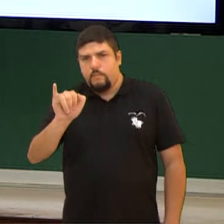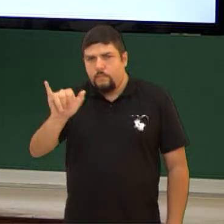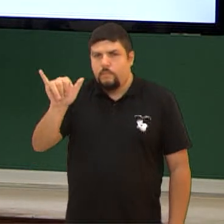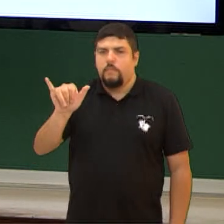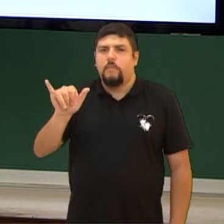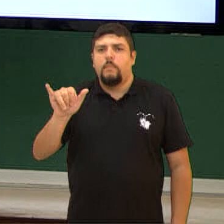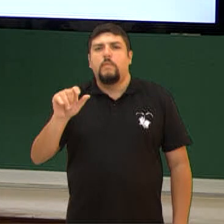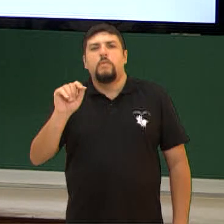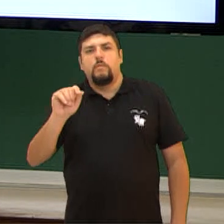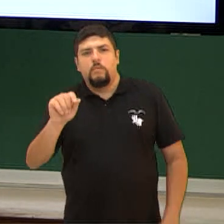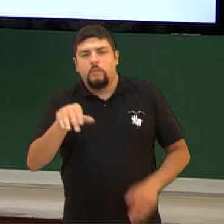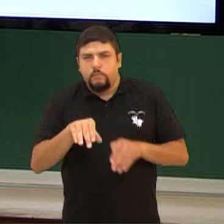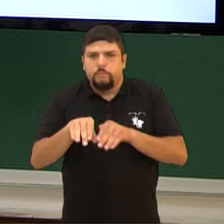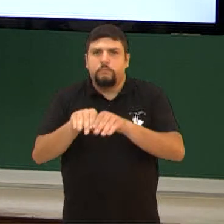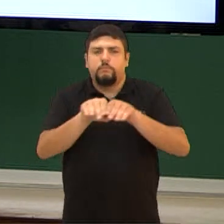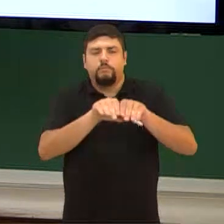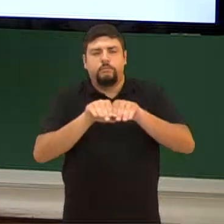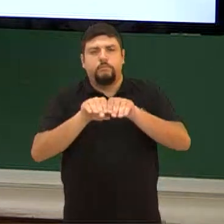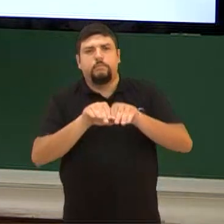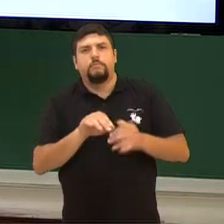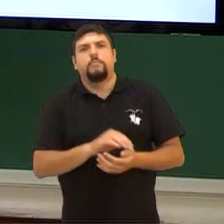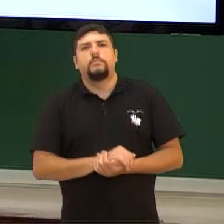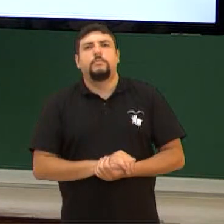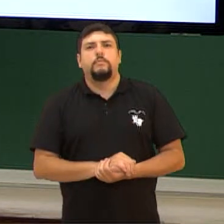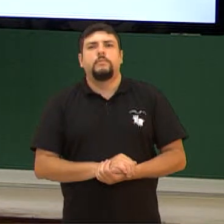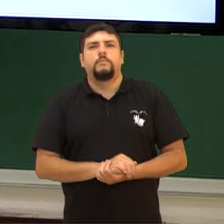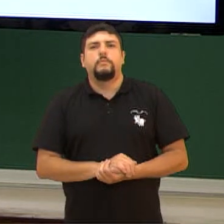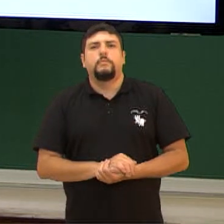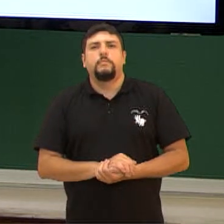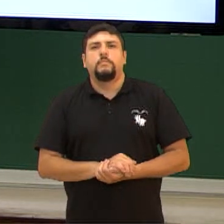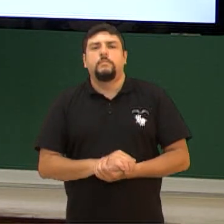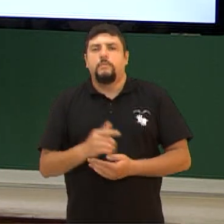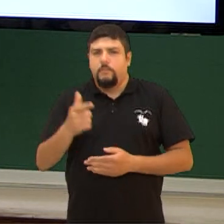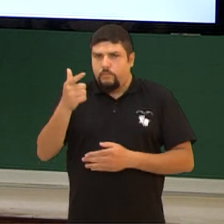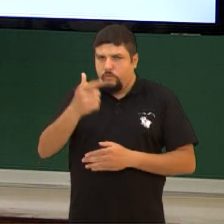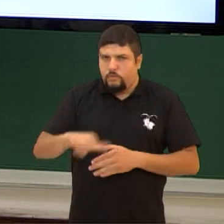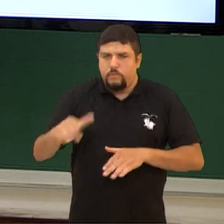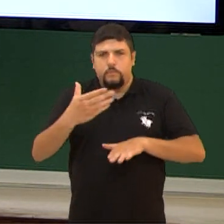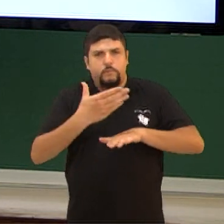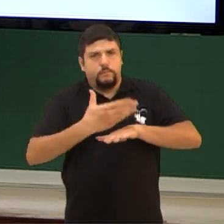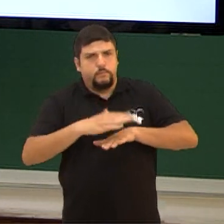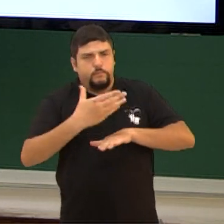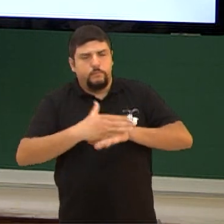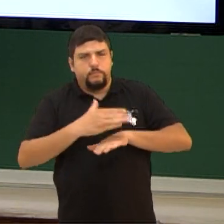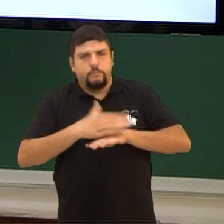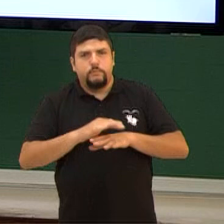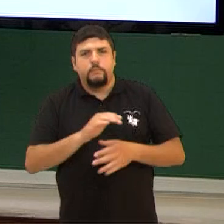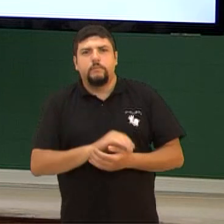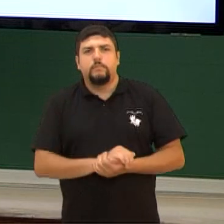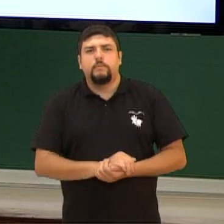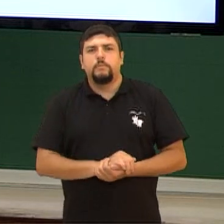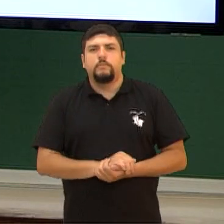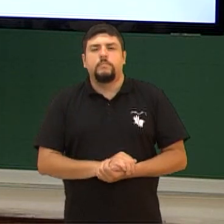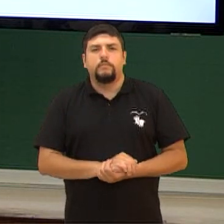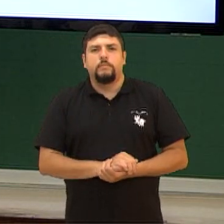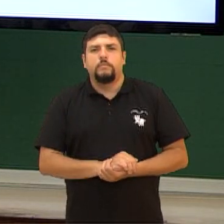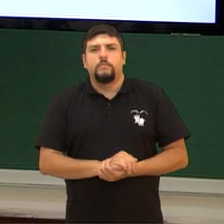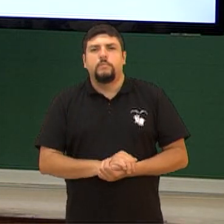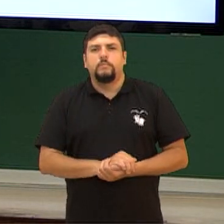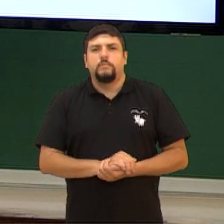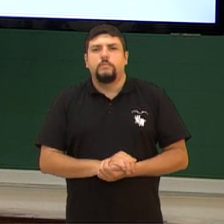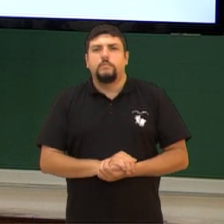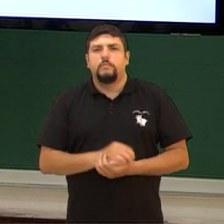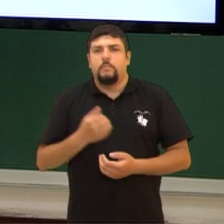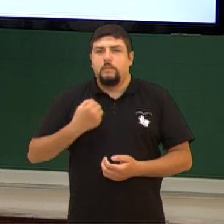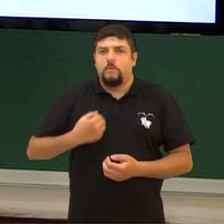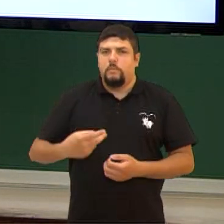novas que a gente aprendeu aí. Beleza? Bora praticar mais, então? Number two, exercício de